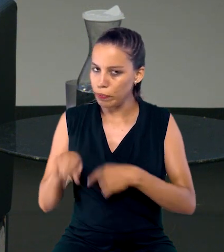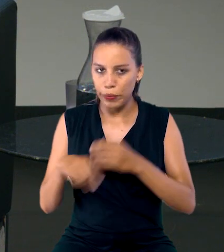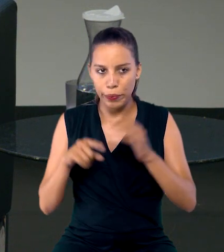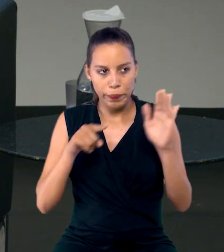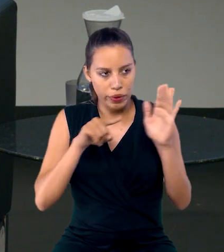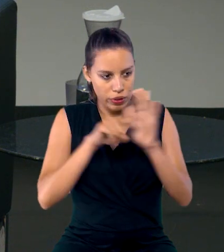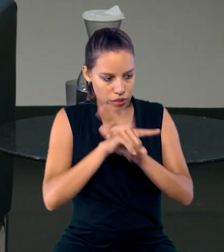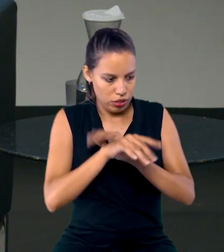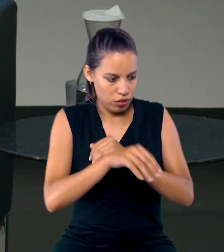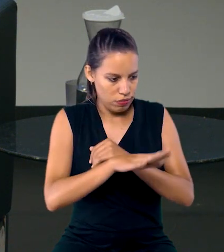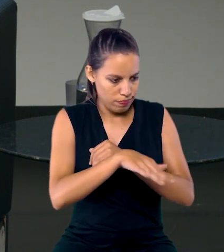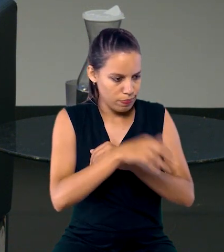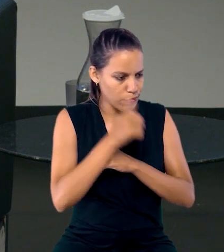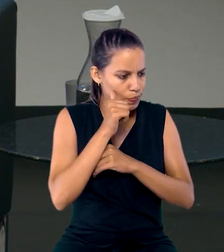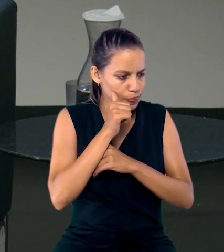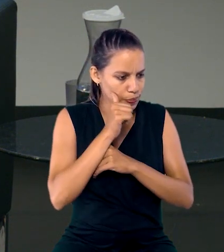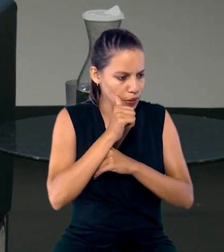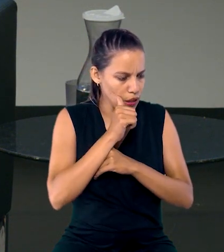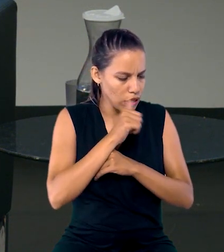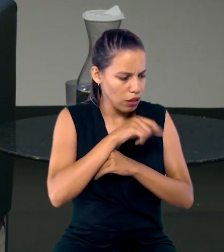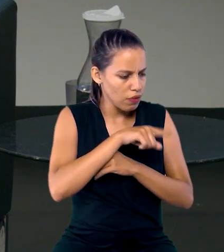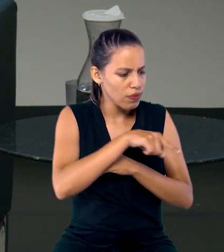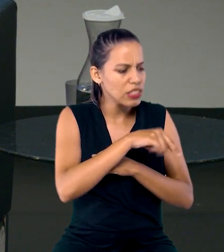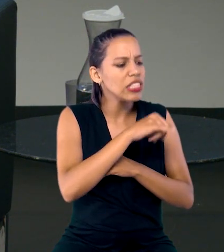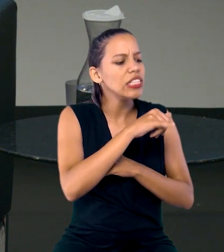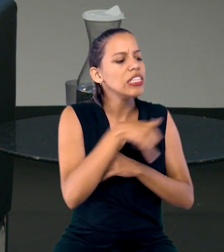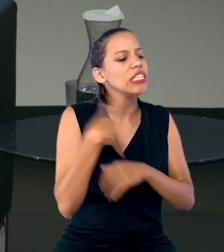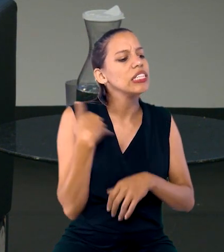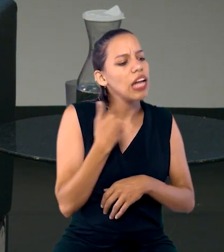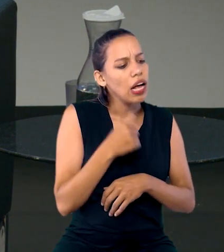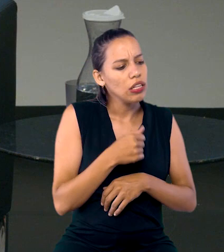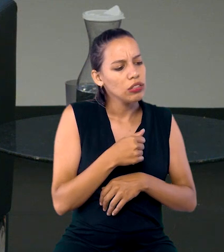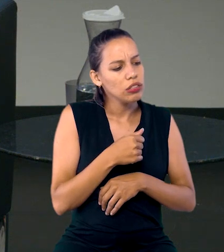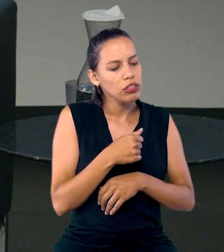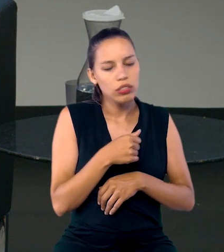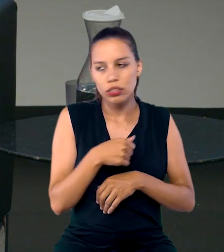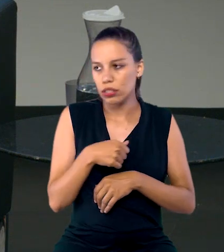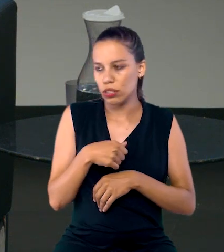a mãe e o filho com 15 anos, os dois com a mesma idade.